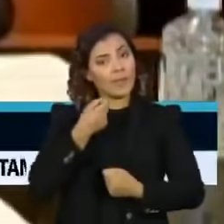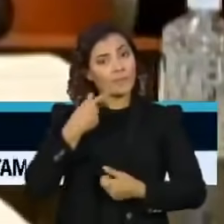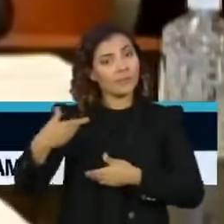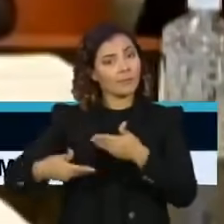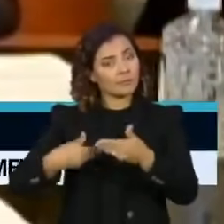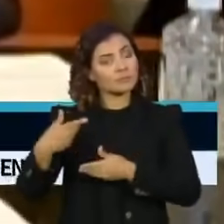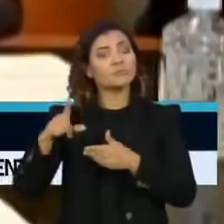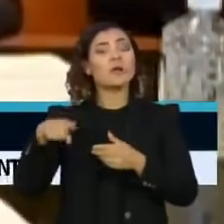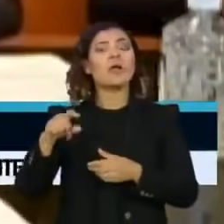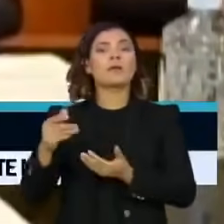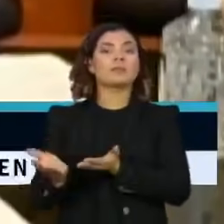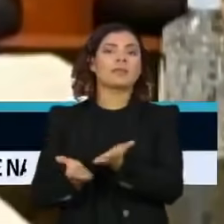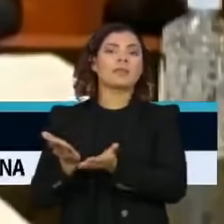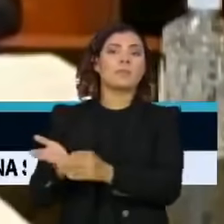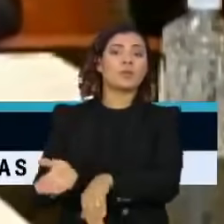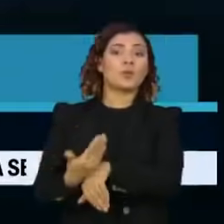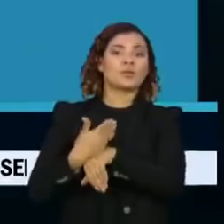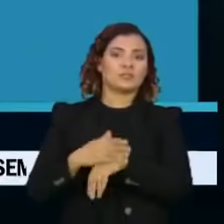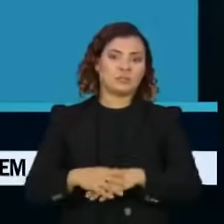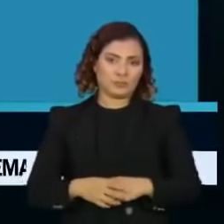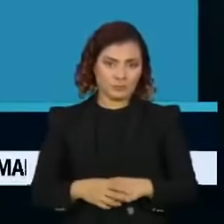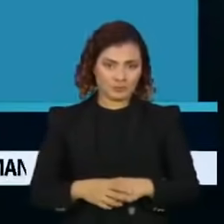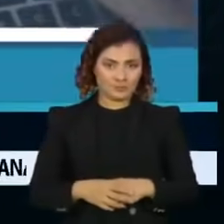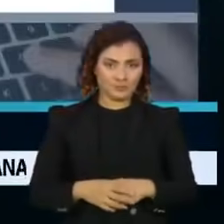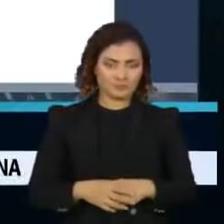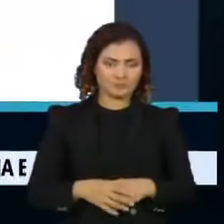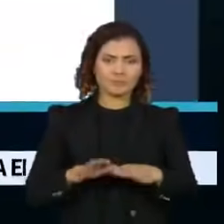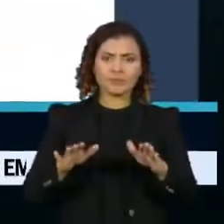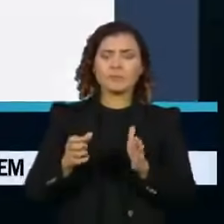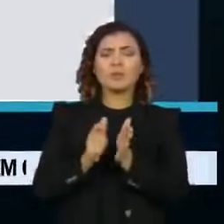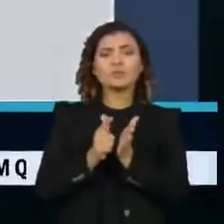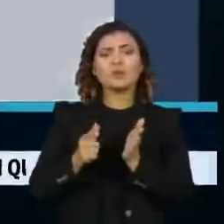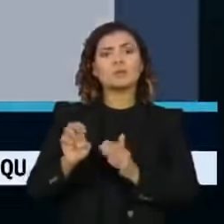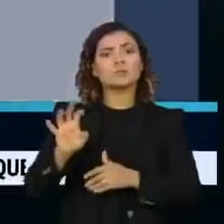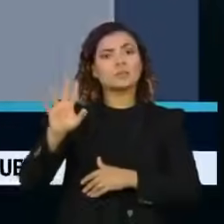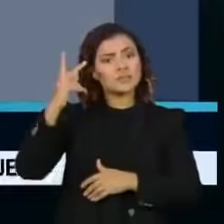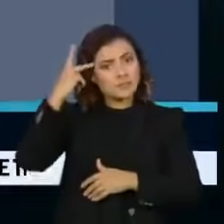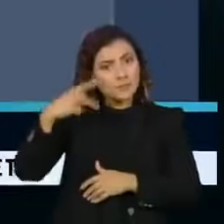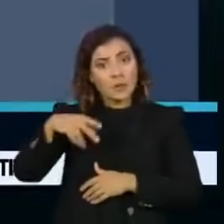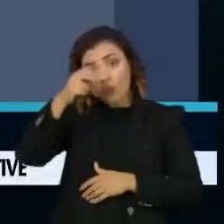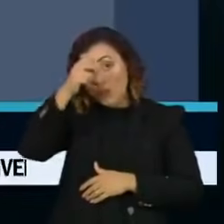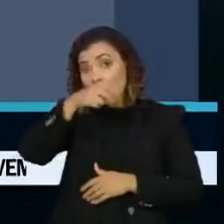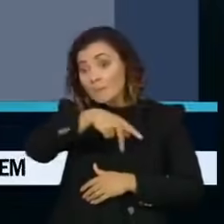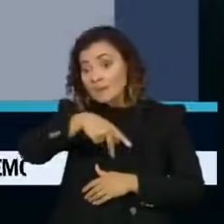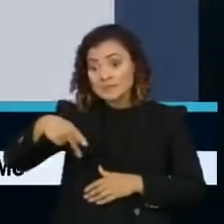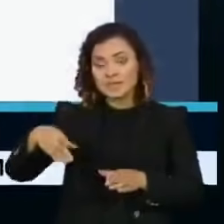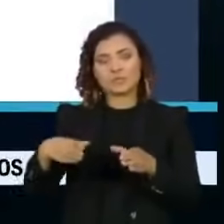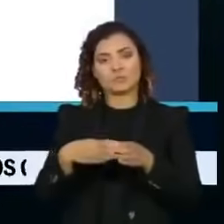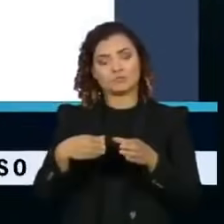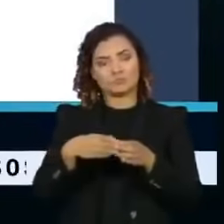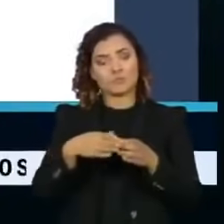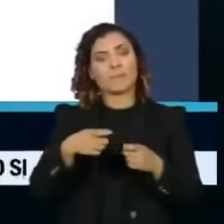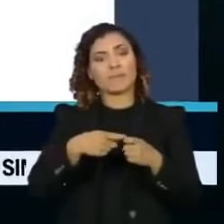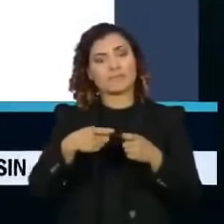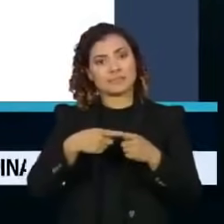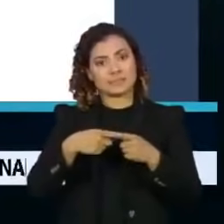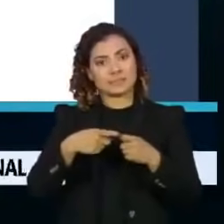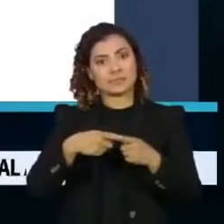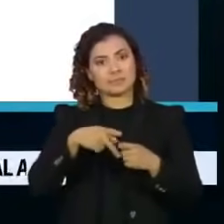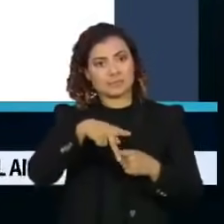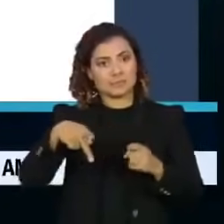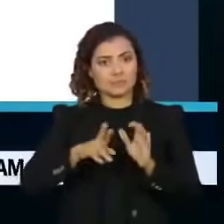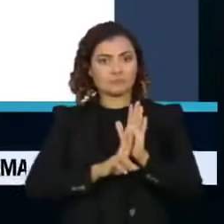uso do que agora chama de tratamento precoce ao Jornal O Estado de São Paulo o Presidente do Conselho Federal de Medicina